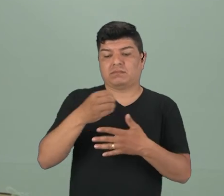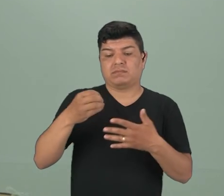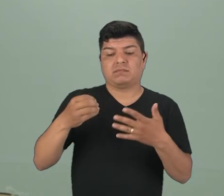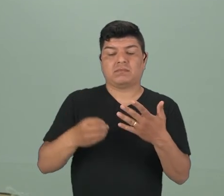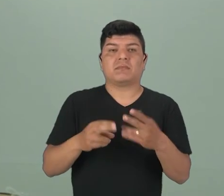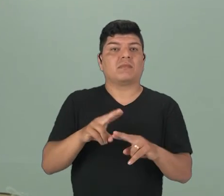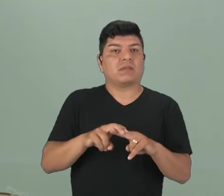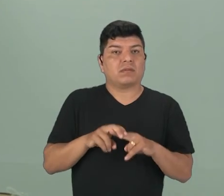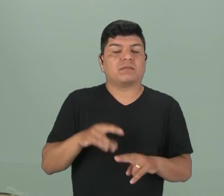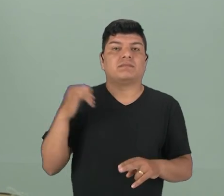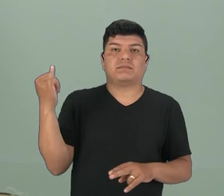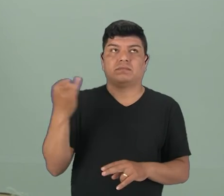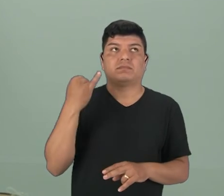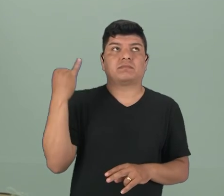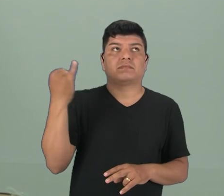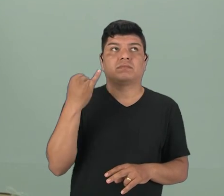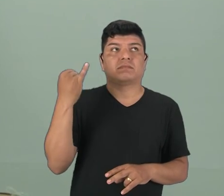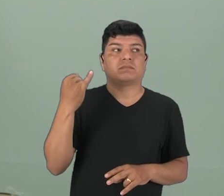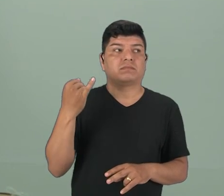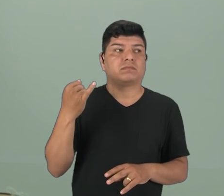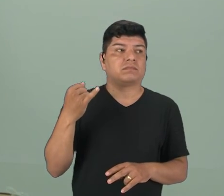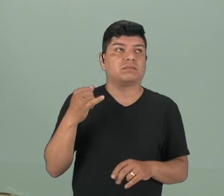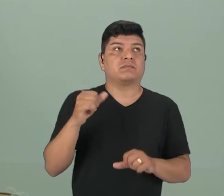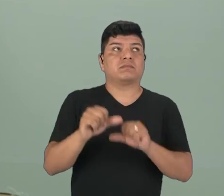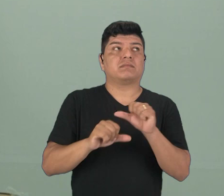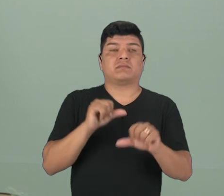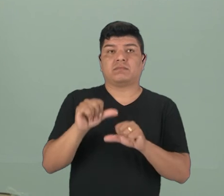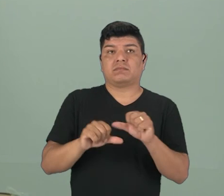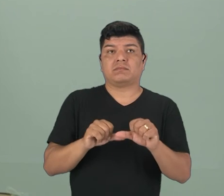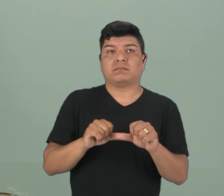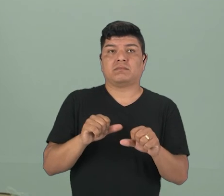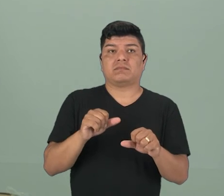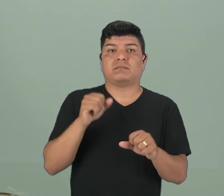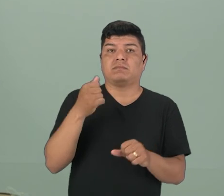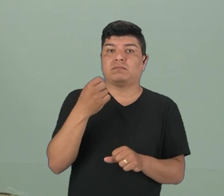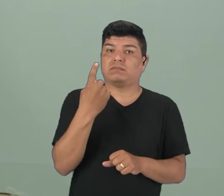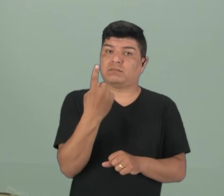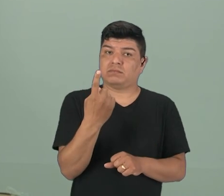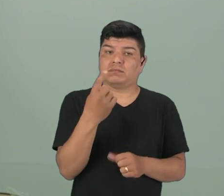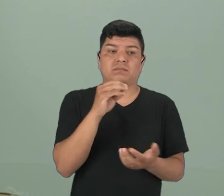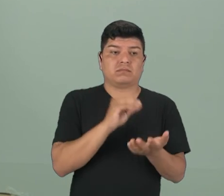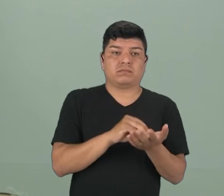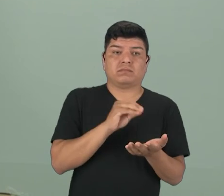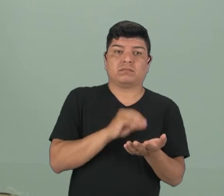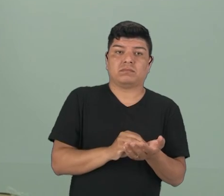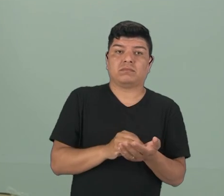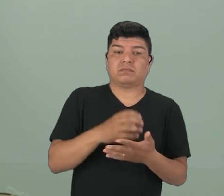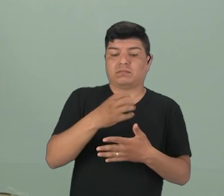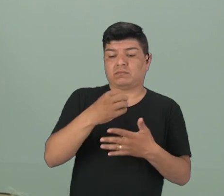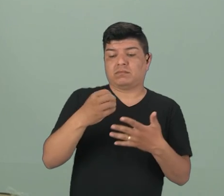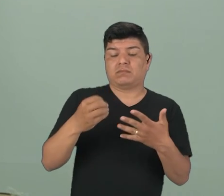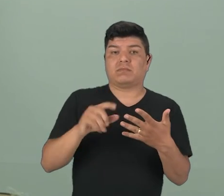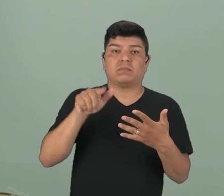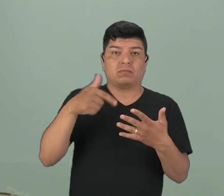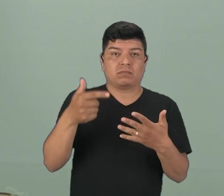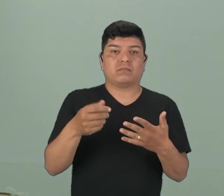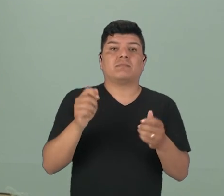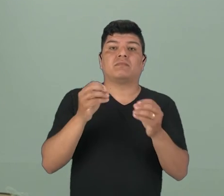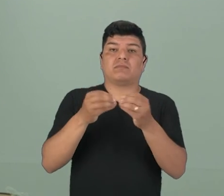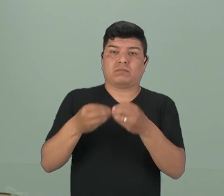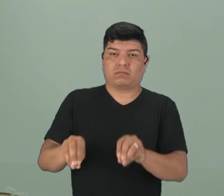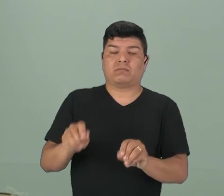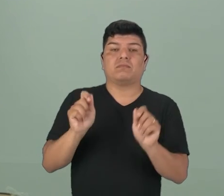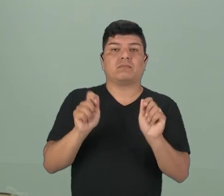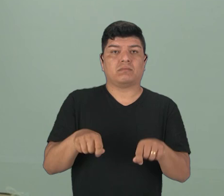é importante a gente não quebrar esse ciclo. Se um desses elementos falta nessa cadeia alimentar, o outro pode ser